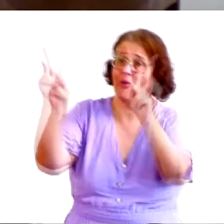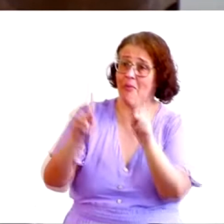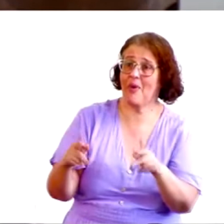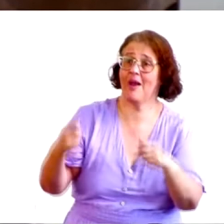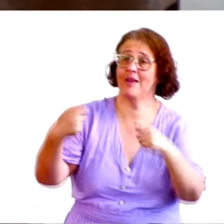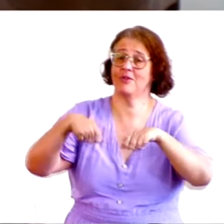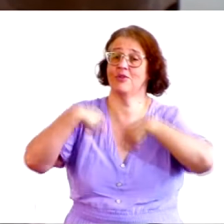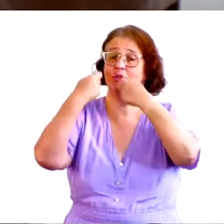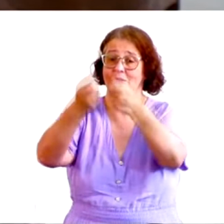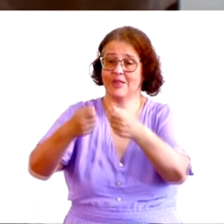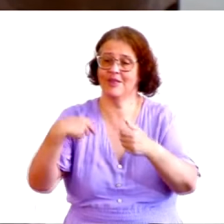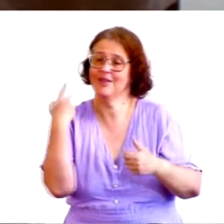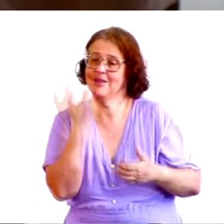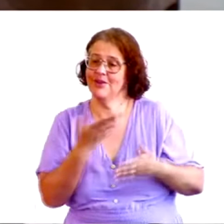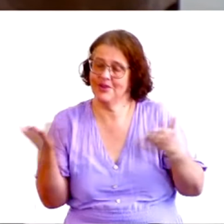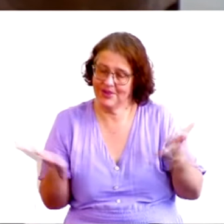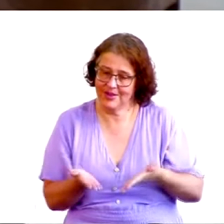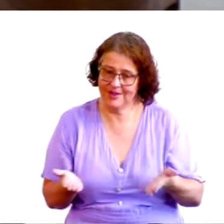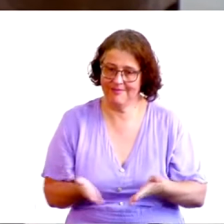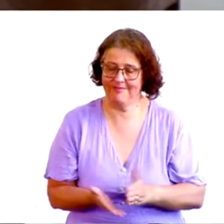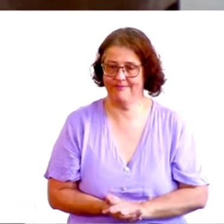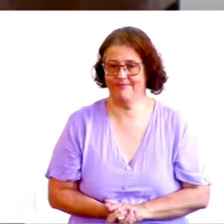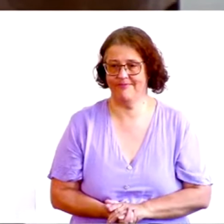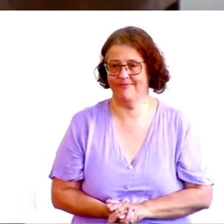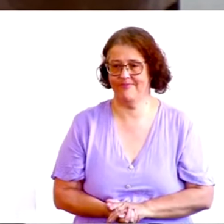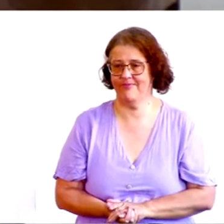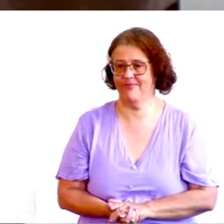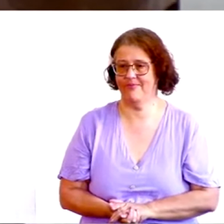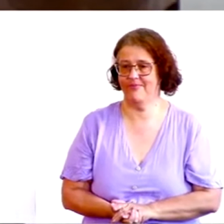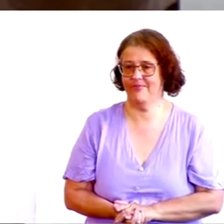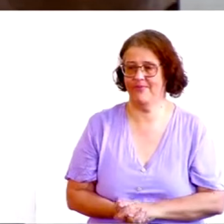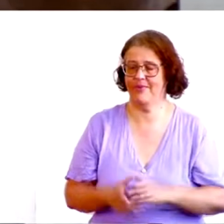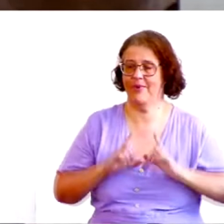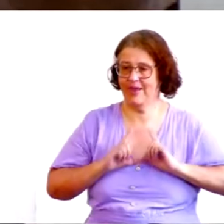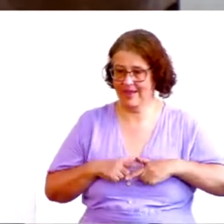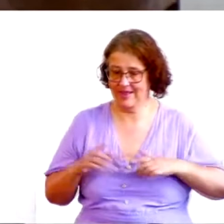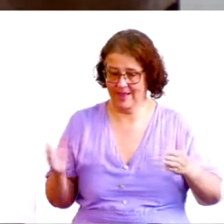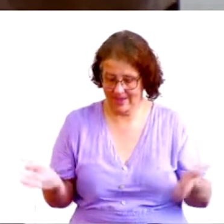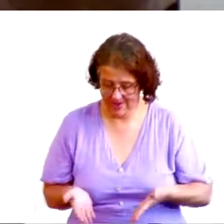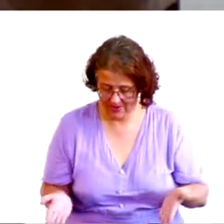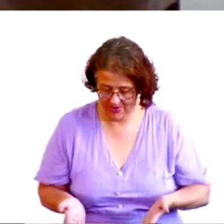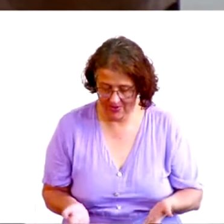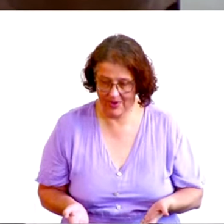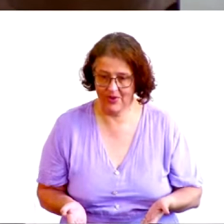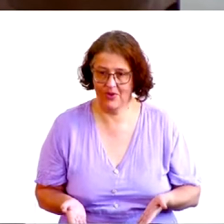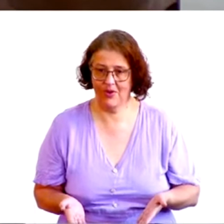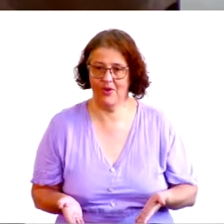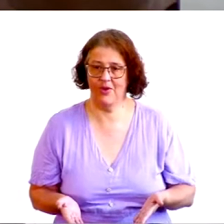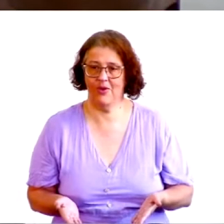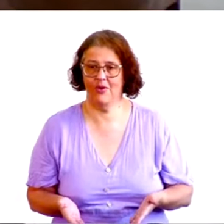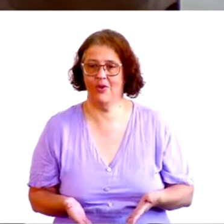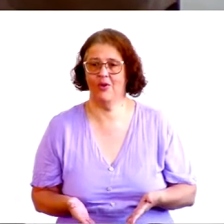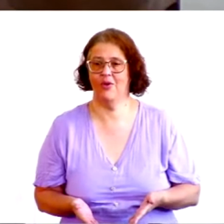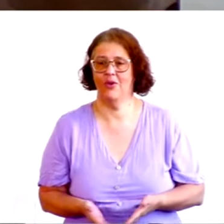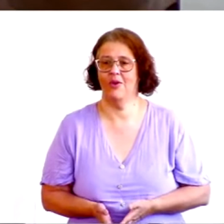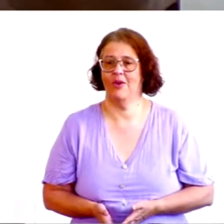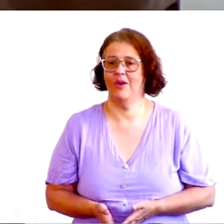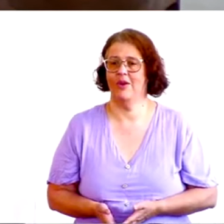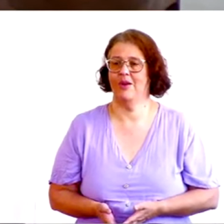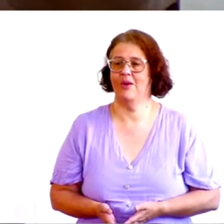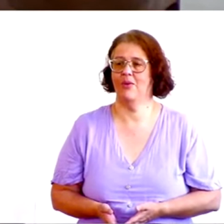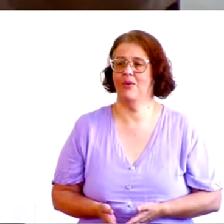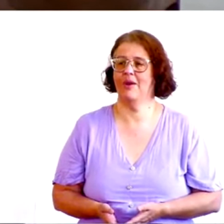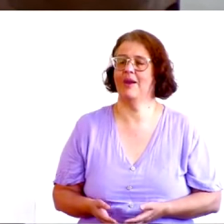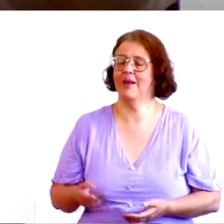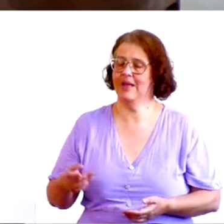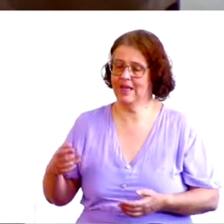é a nossa não destruição que Israel não pode fugir que Judá não pode fugir eles